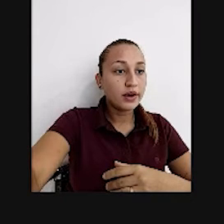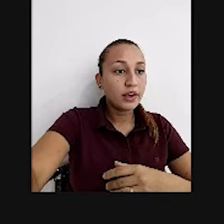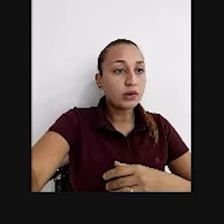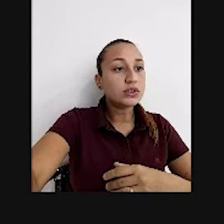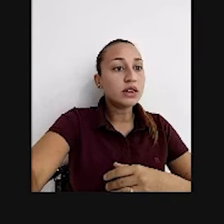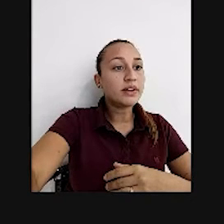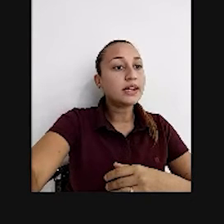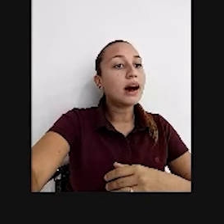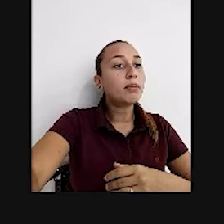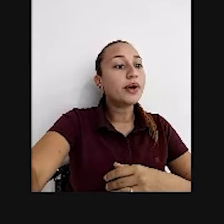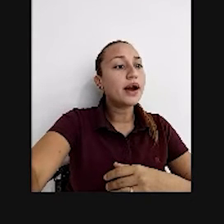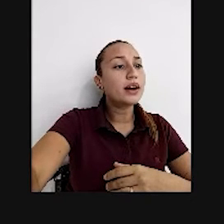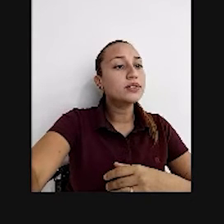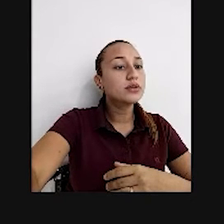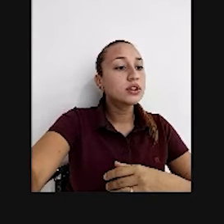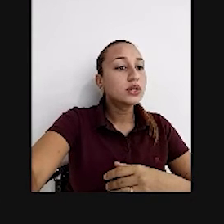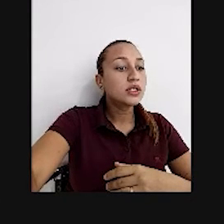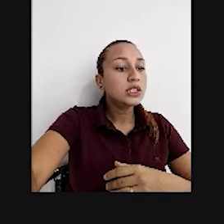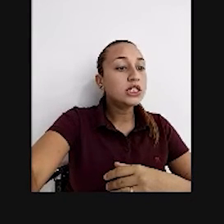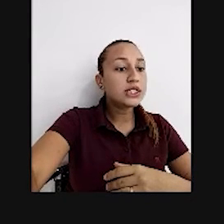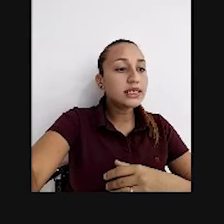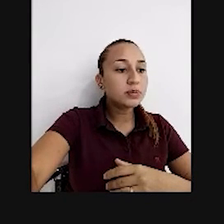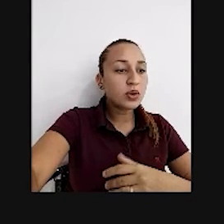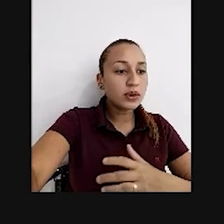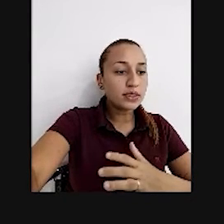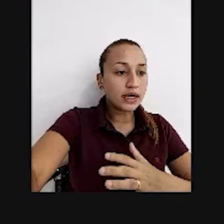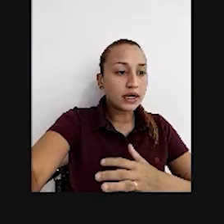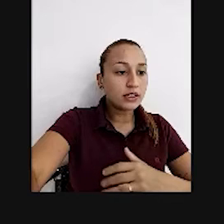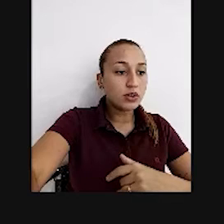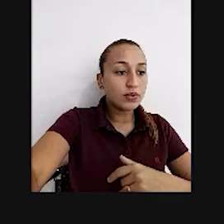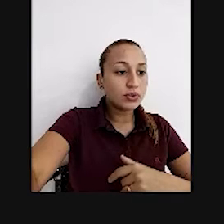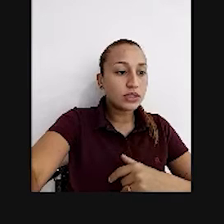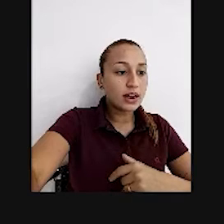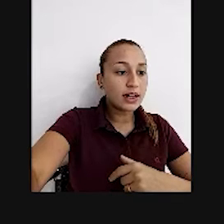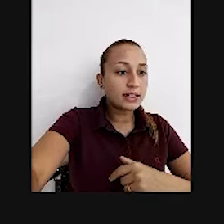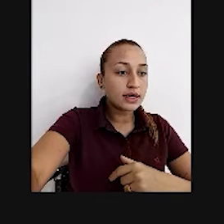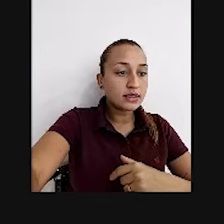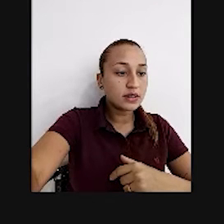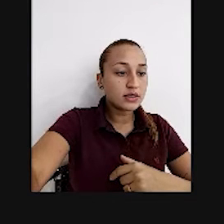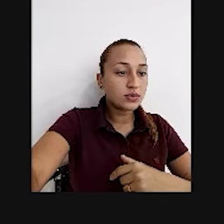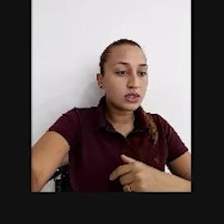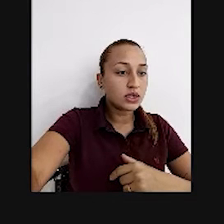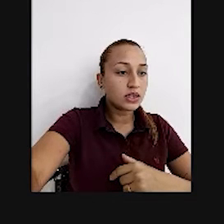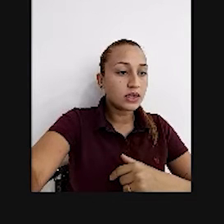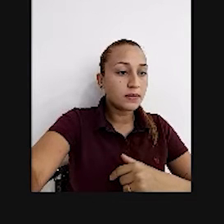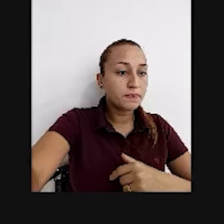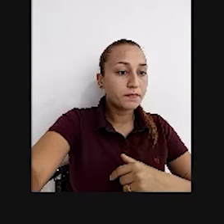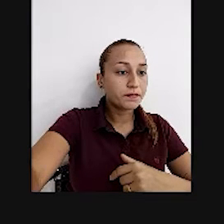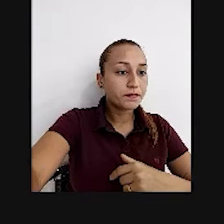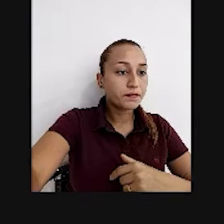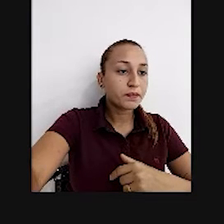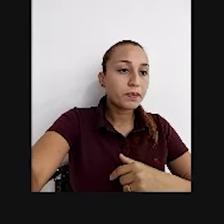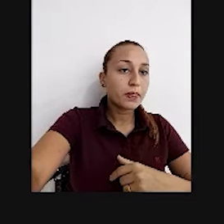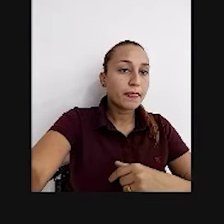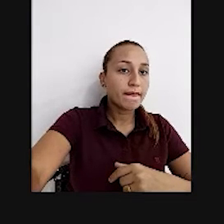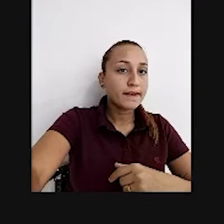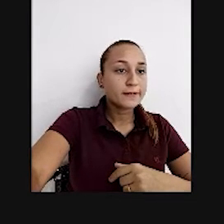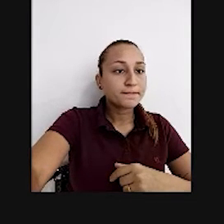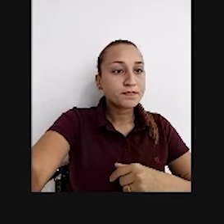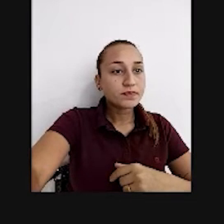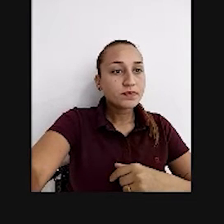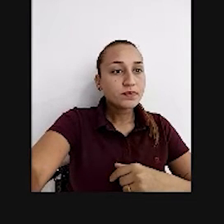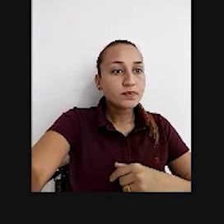aqui, onde ele vai estar apoiado, em X, Y e Z. Então, eu vou usar essa restriçãozinha aqui,